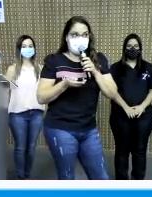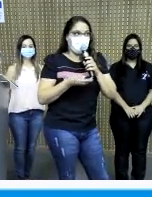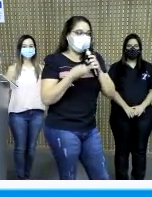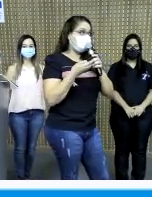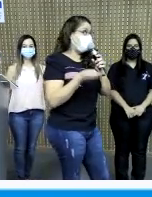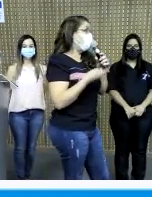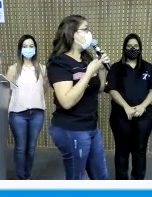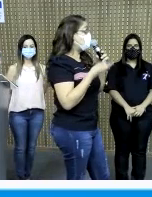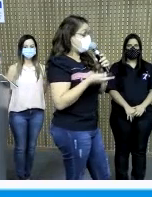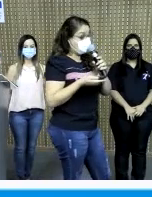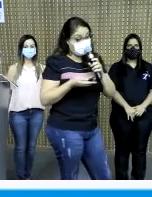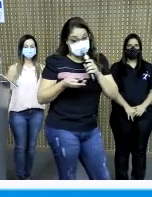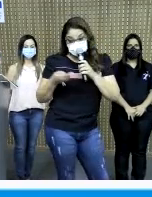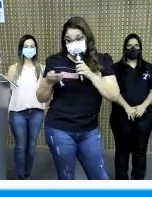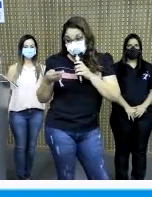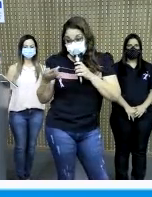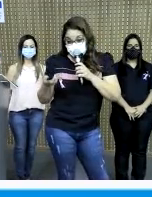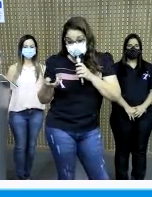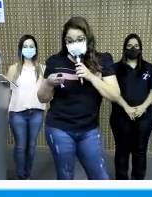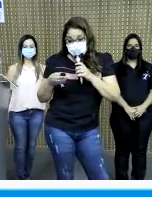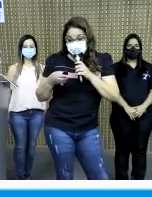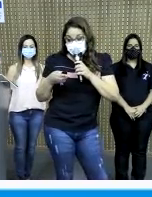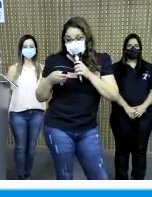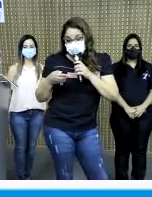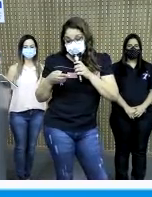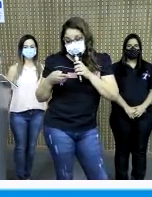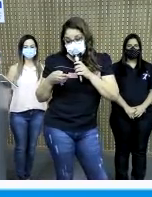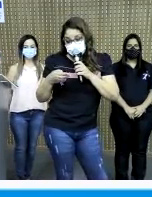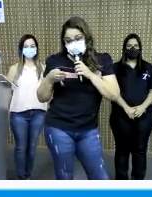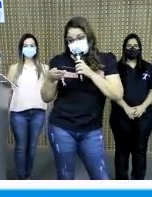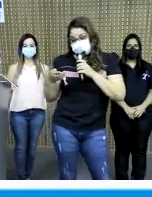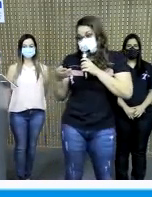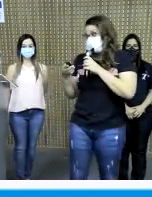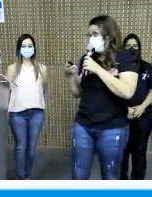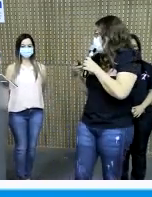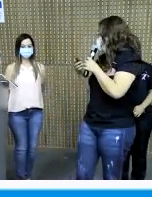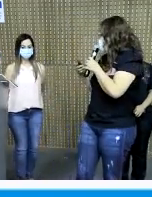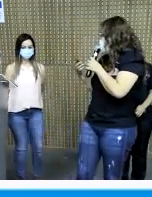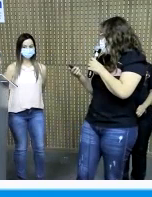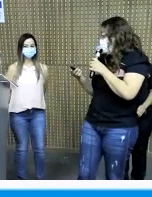Então, até o fato de eu ter falado dessas mudanças, acho que justifica, talvez a gente pudesse até ter tido